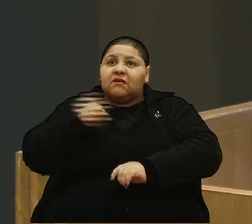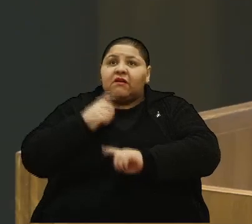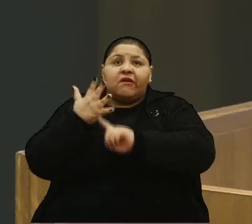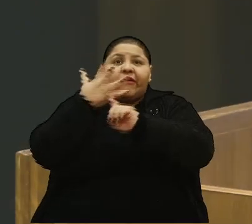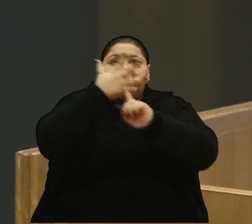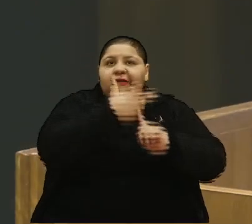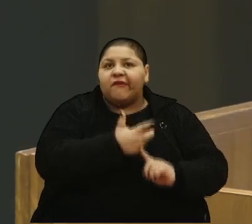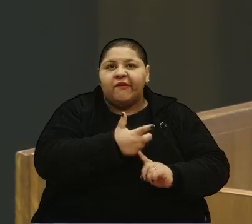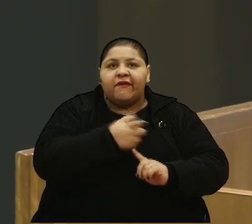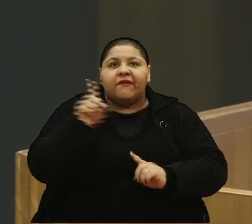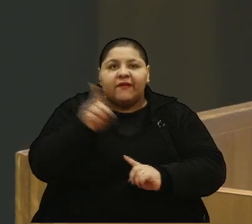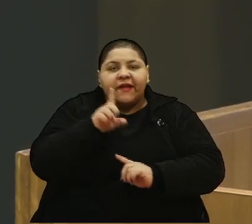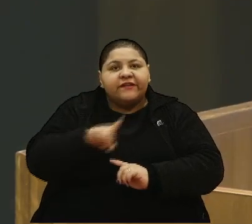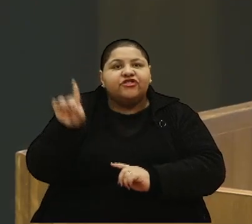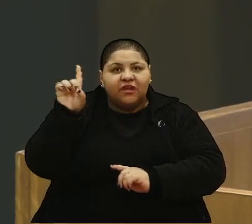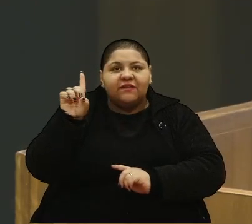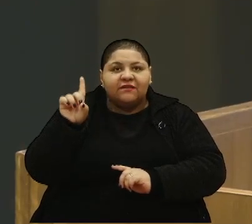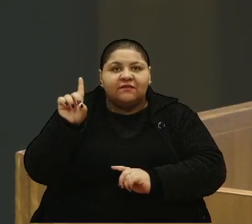que é o partido de direita.